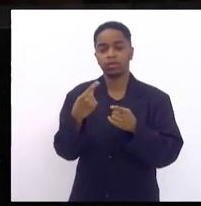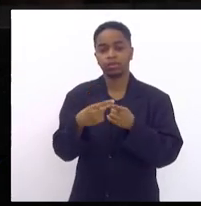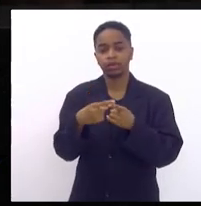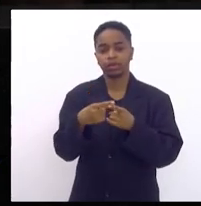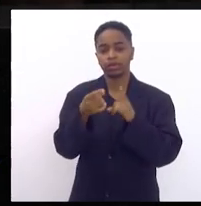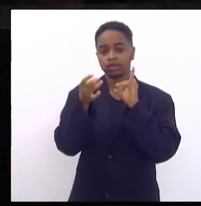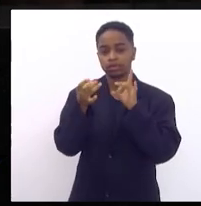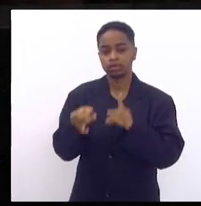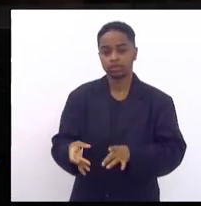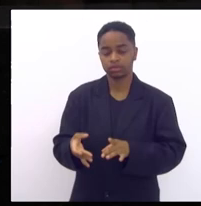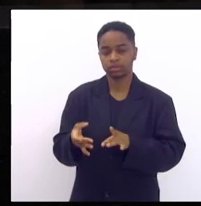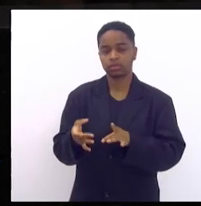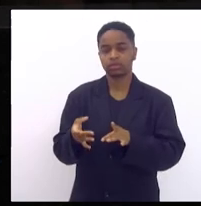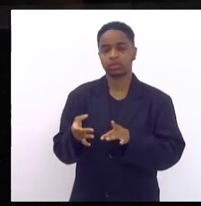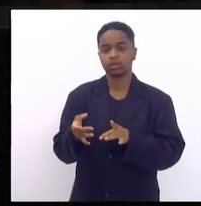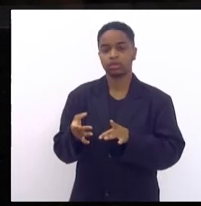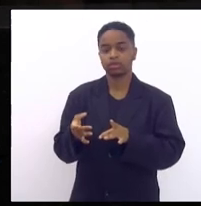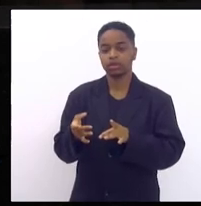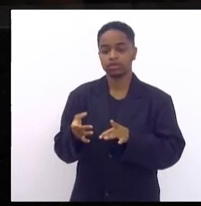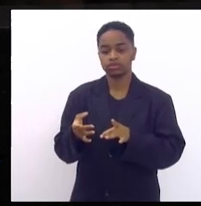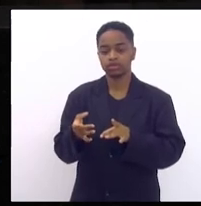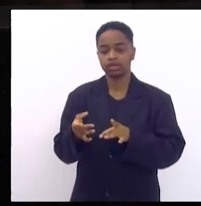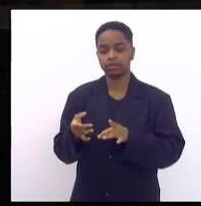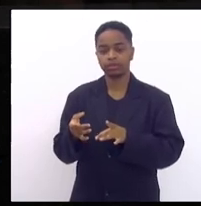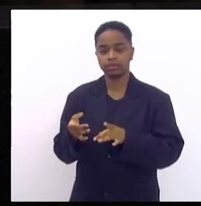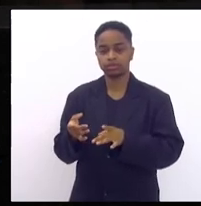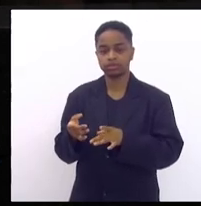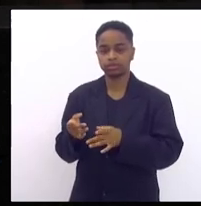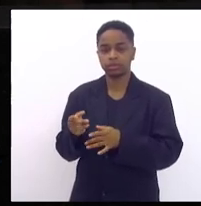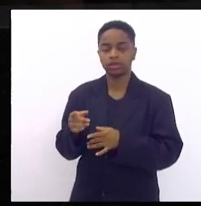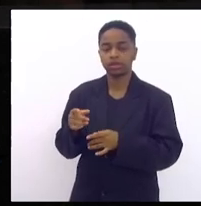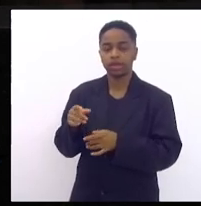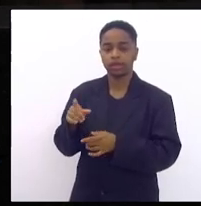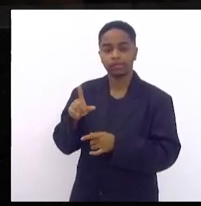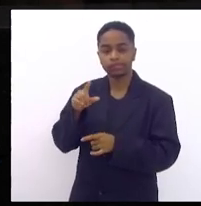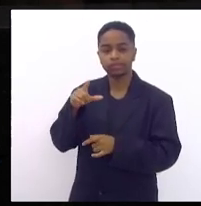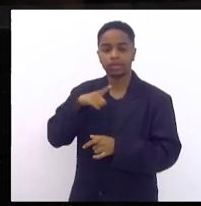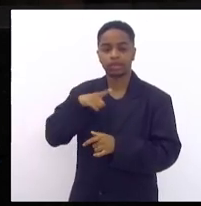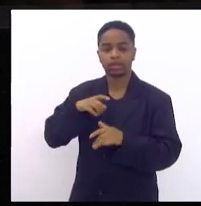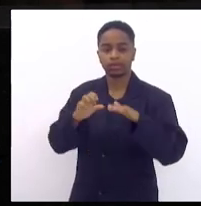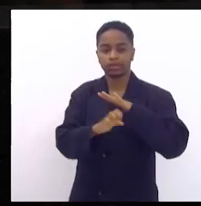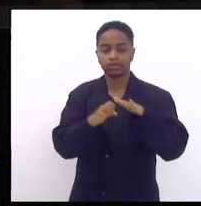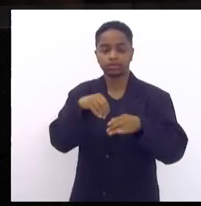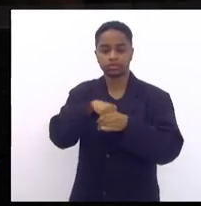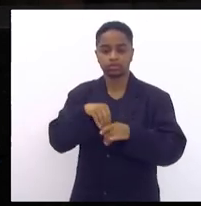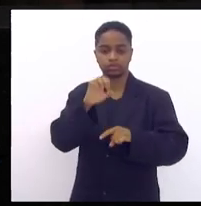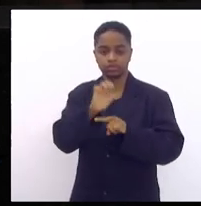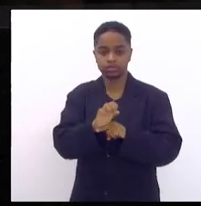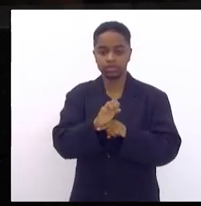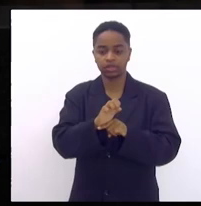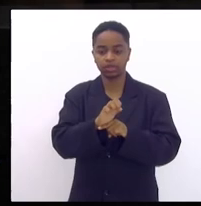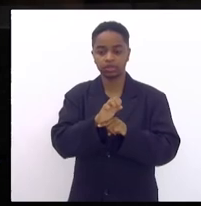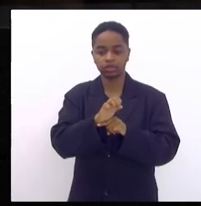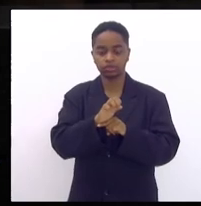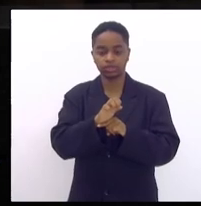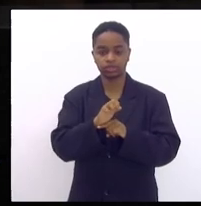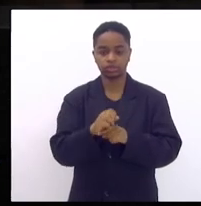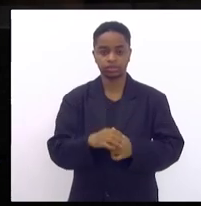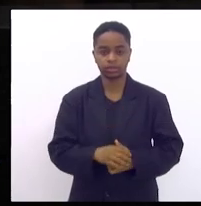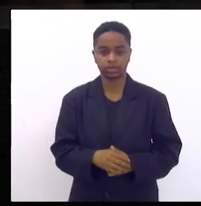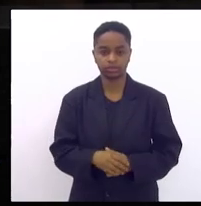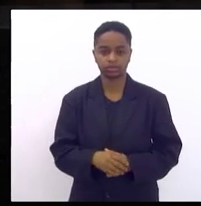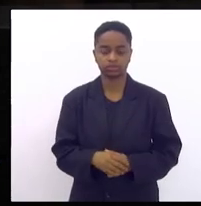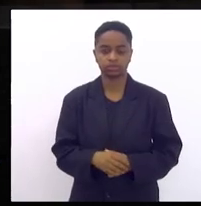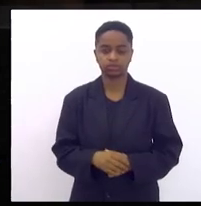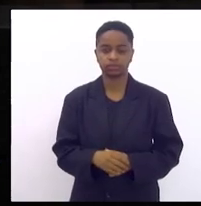suas arrecadações para ter as empresas em seus territórios. Sempre com